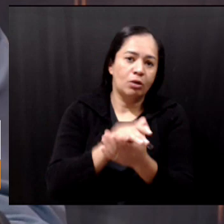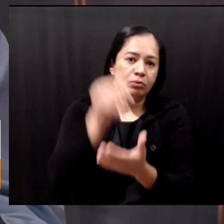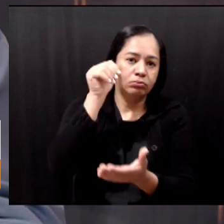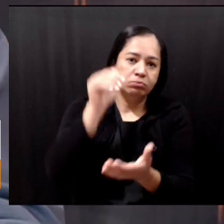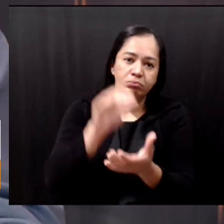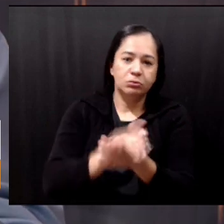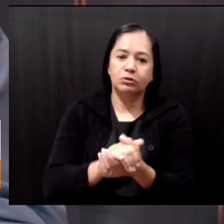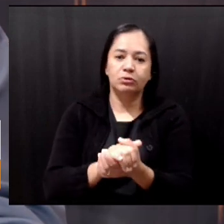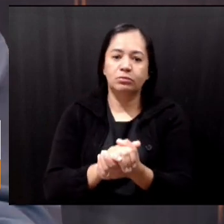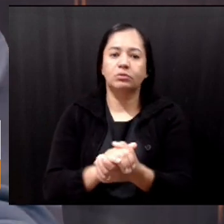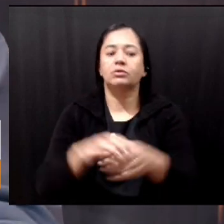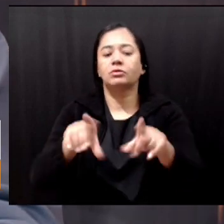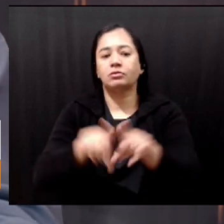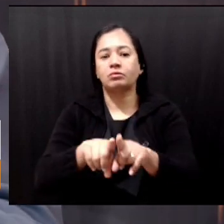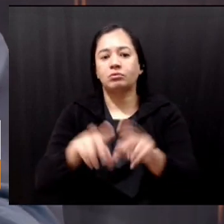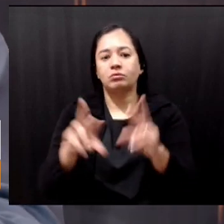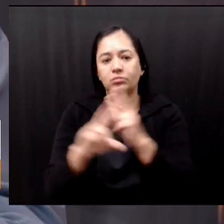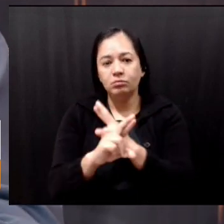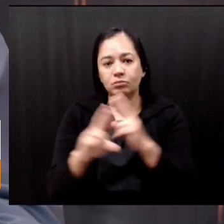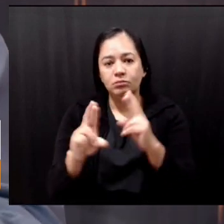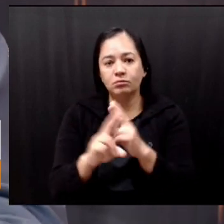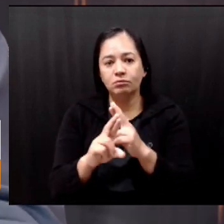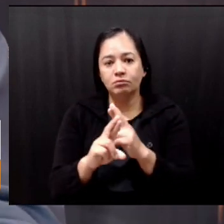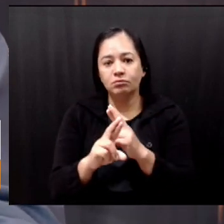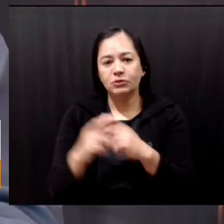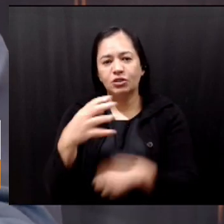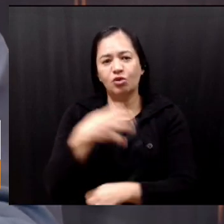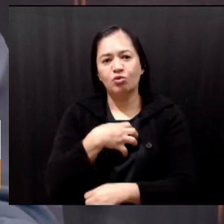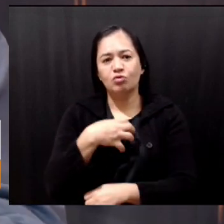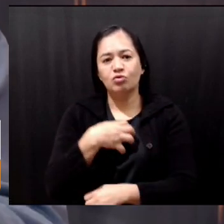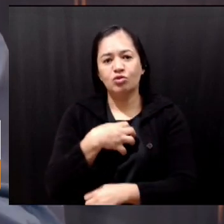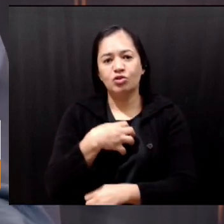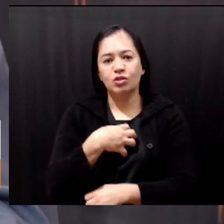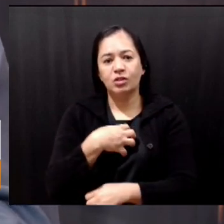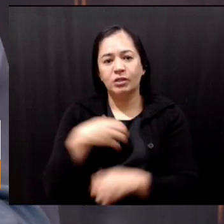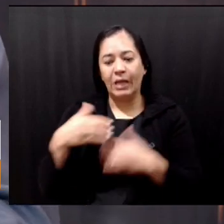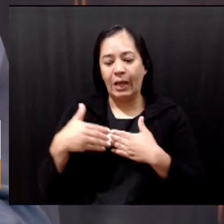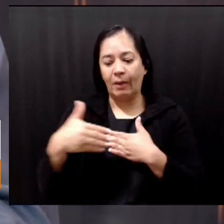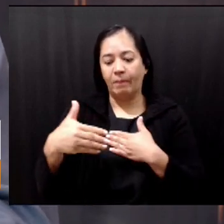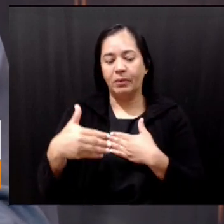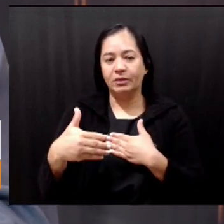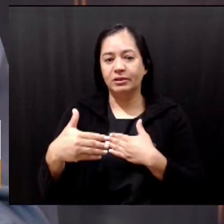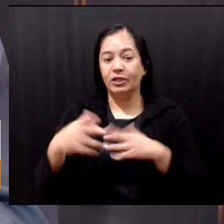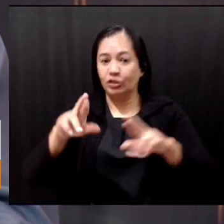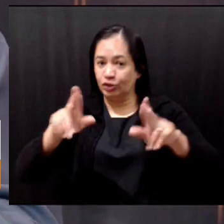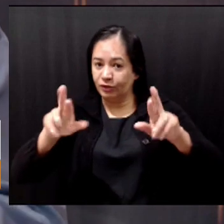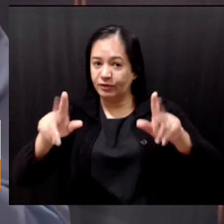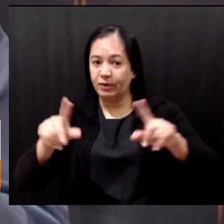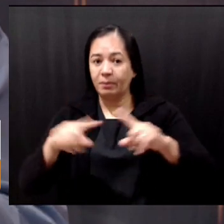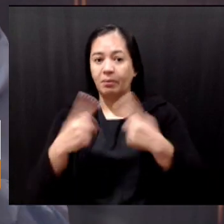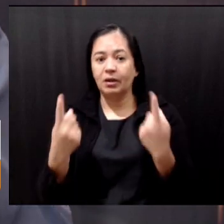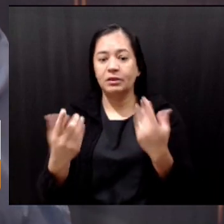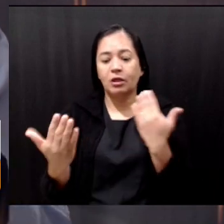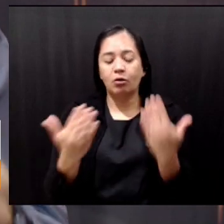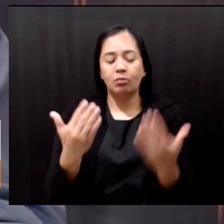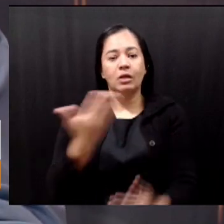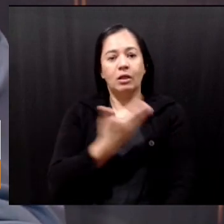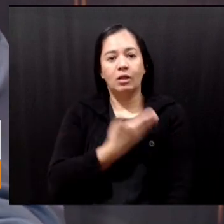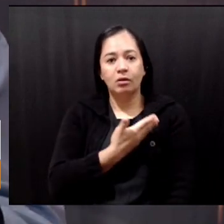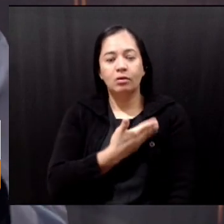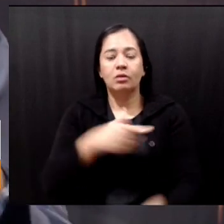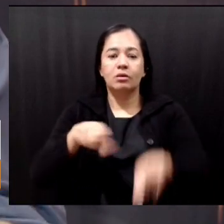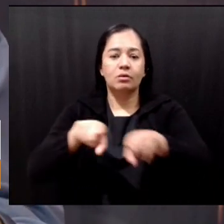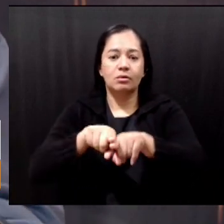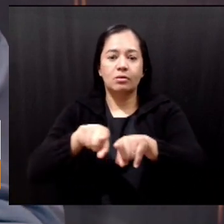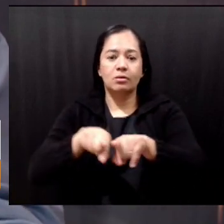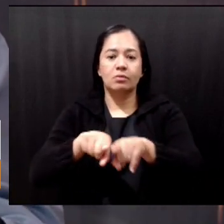tem uma relação em certo modo, claro que a parte afetiva é um pouco diferente, mas é Uhum. como uma amizade também. E essa